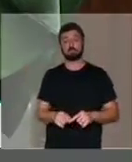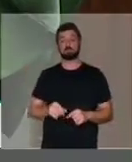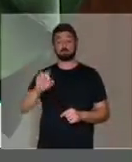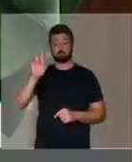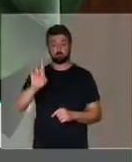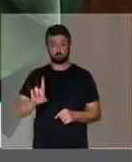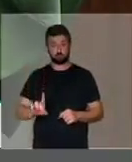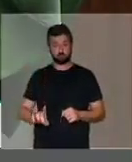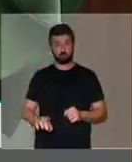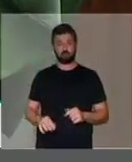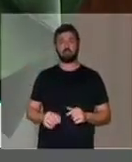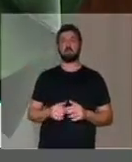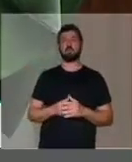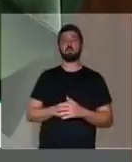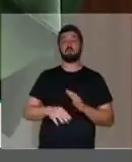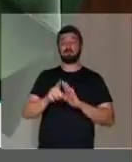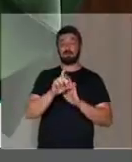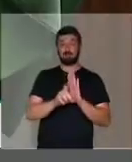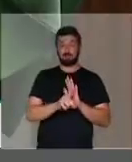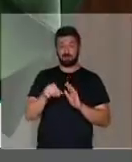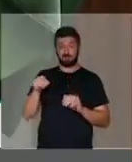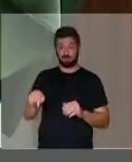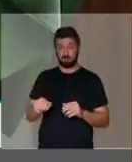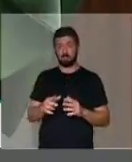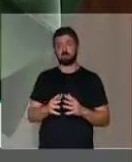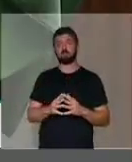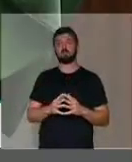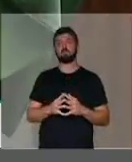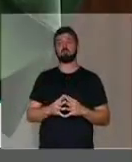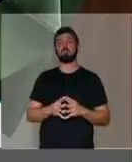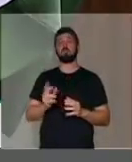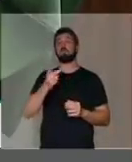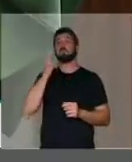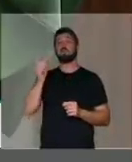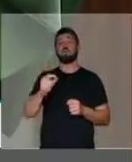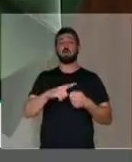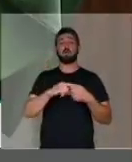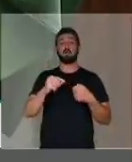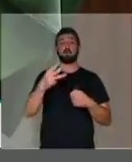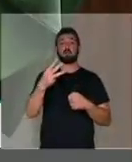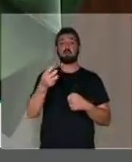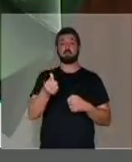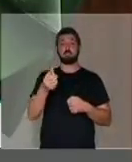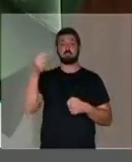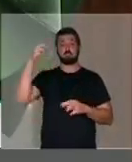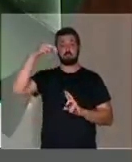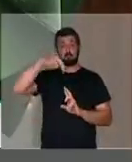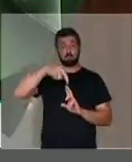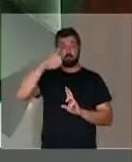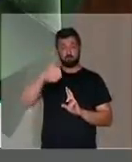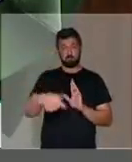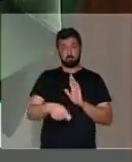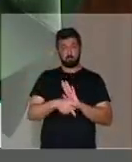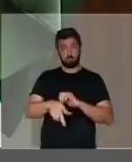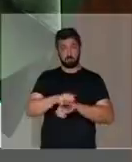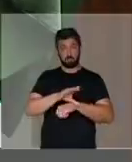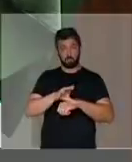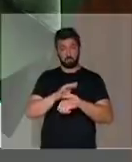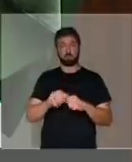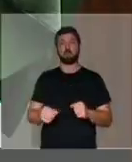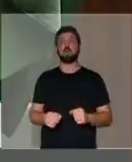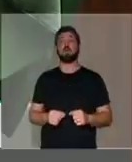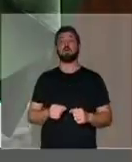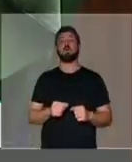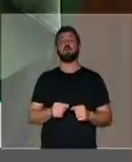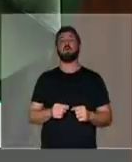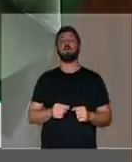o decreto interventivo observa-se no artigo 36, parágrafo 1º da Constituição Federal, pela